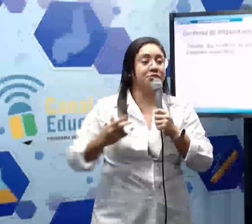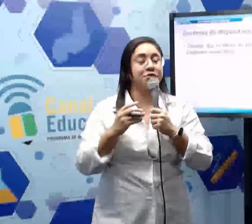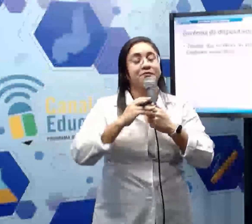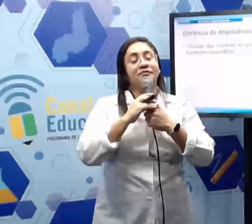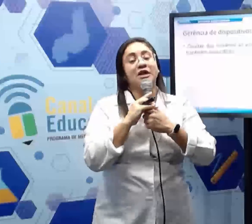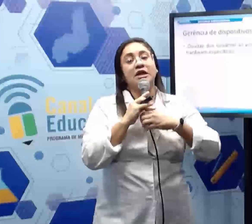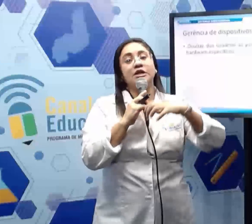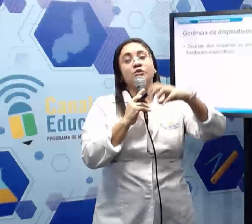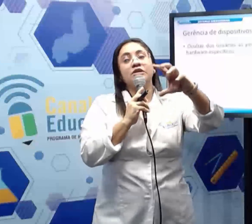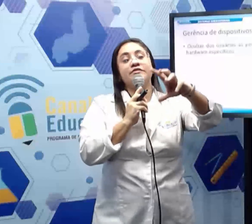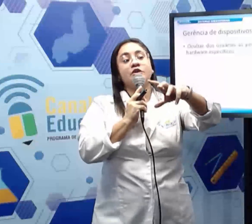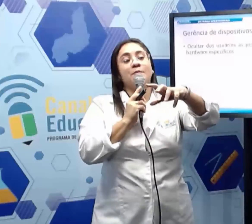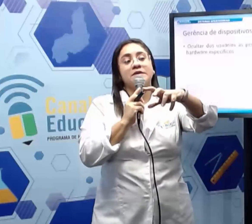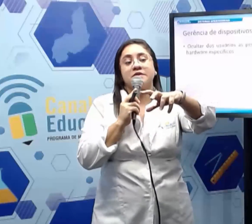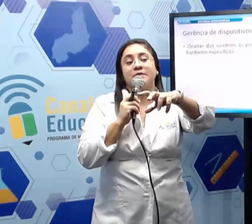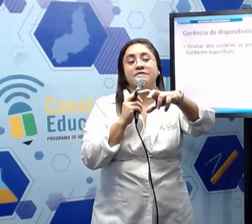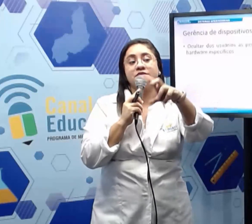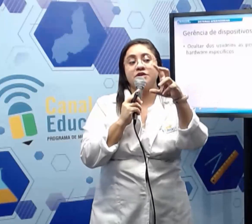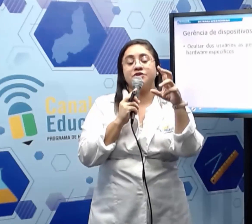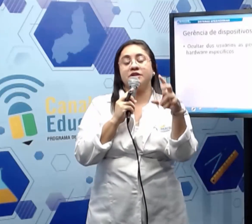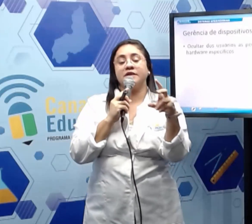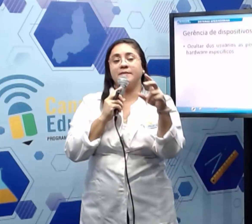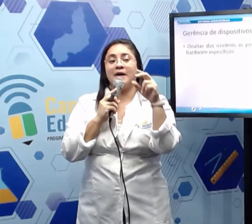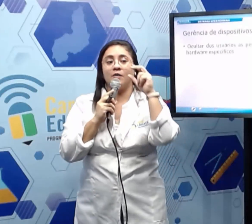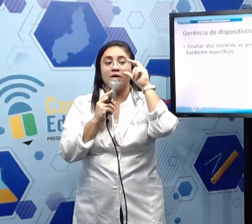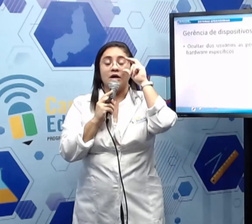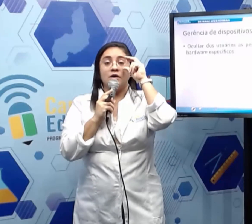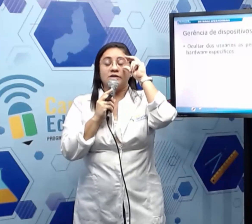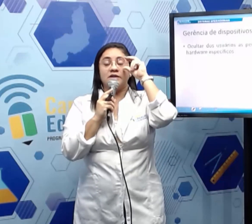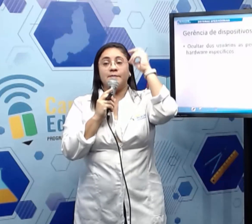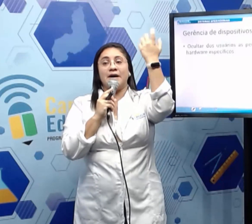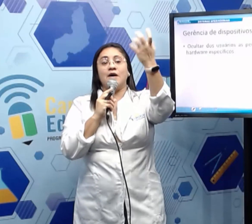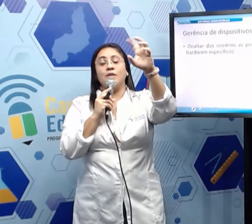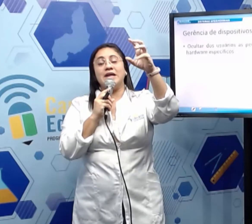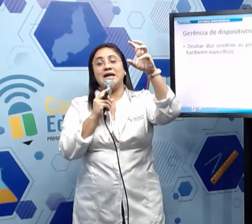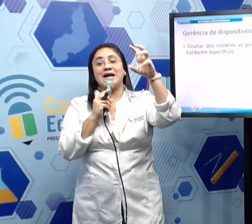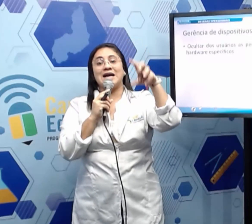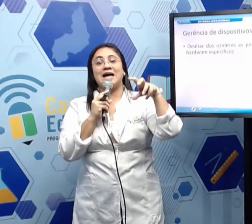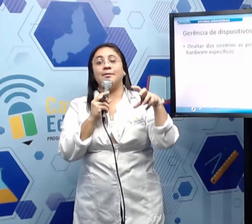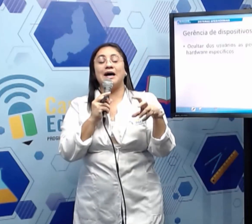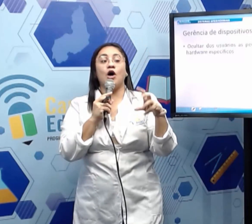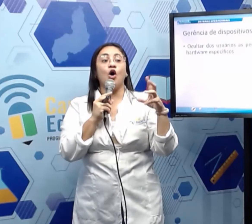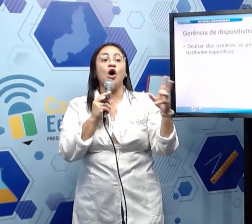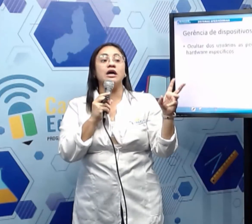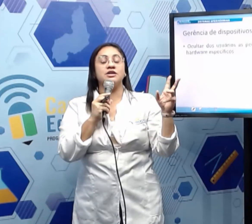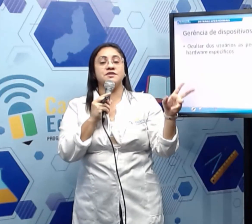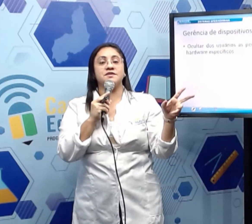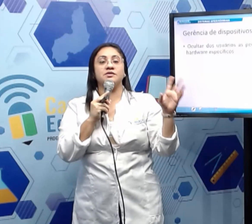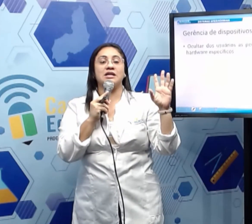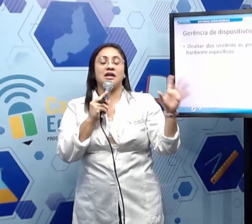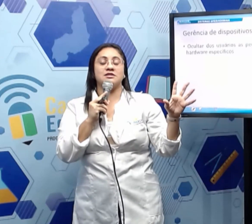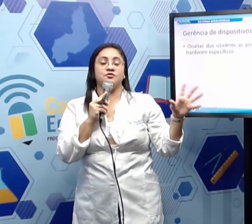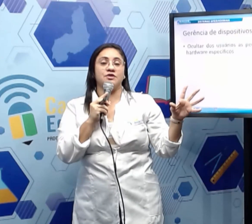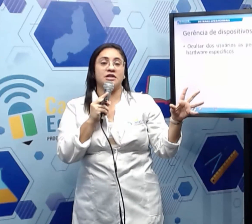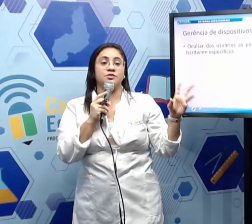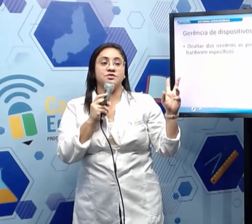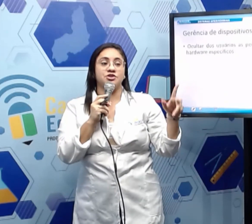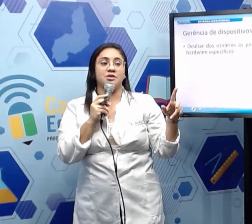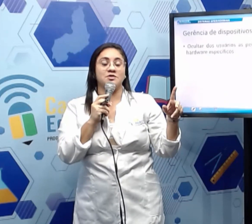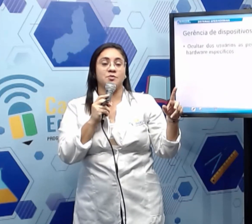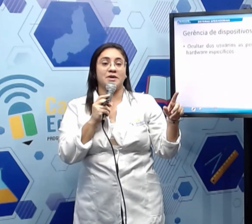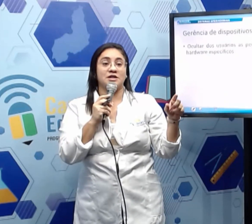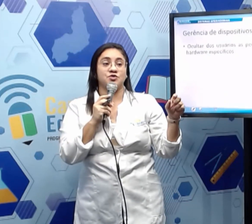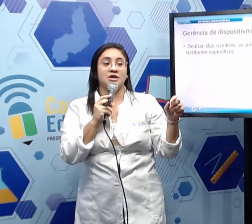começar outro. E no livro que eu passei para vocês de Tannenbaum, ele acaba organizando e